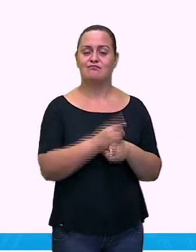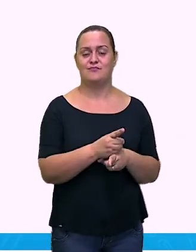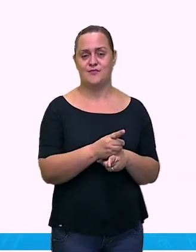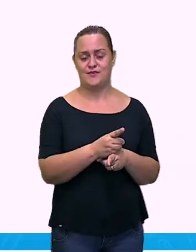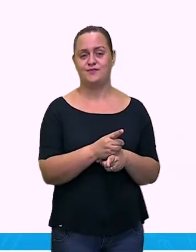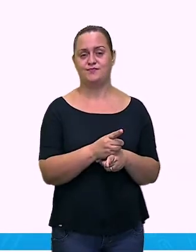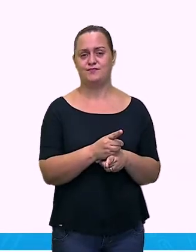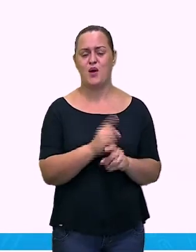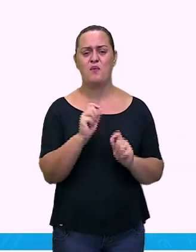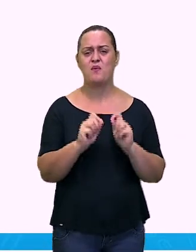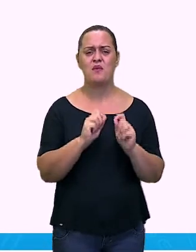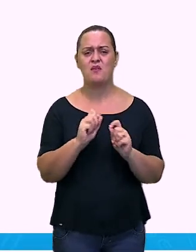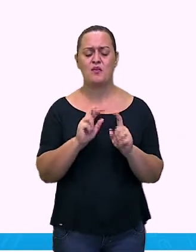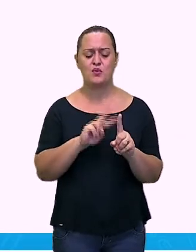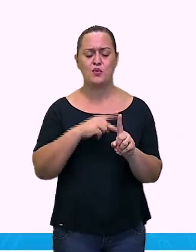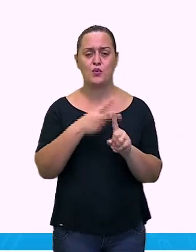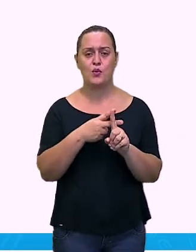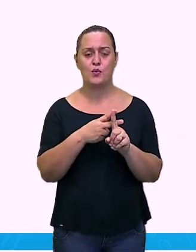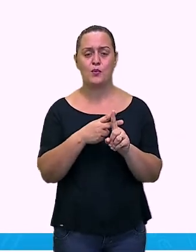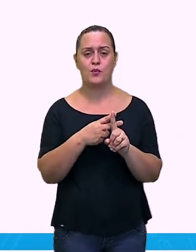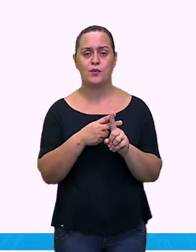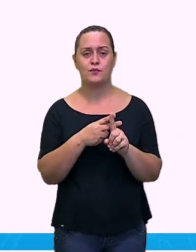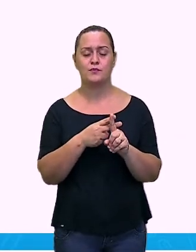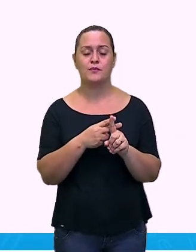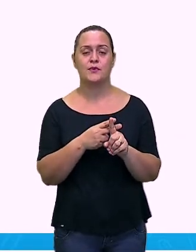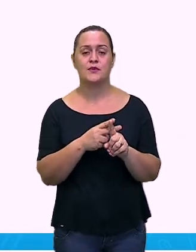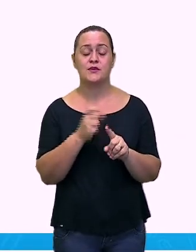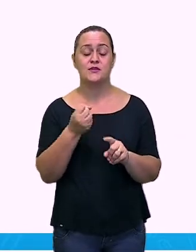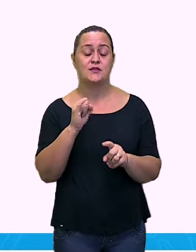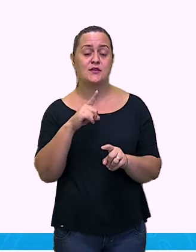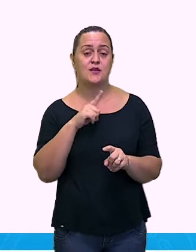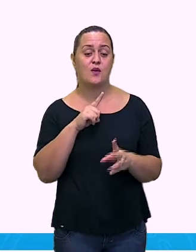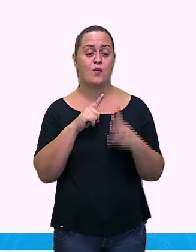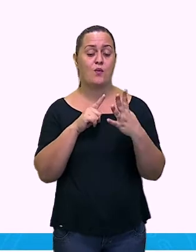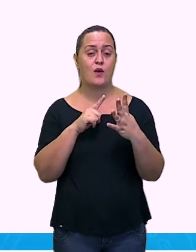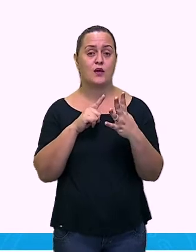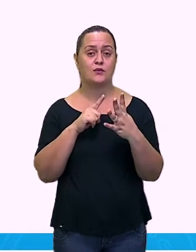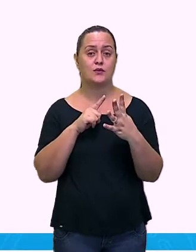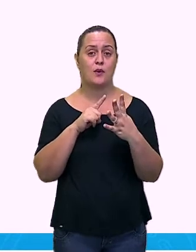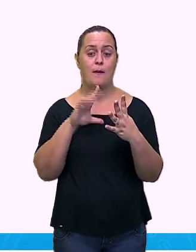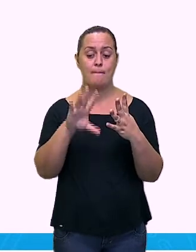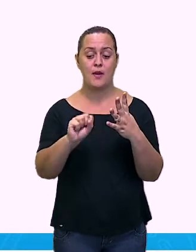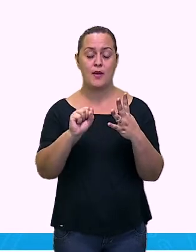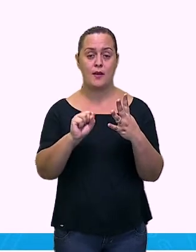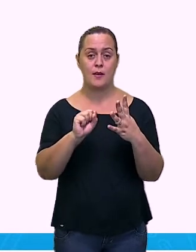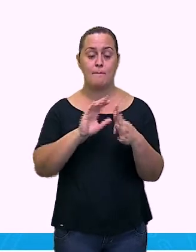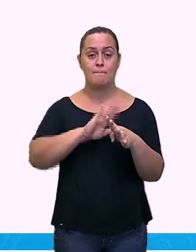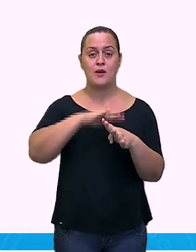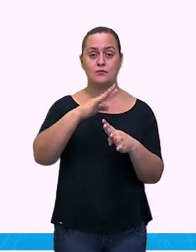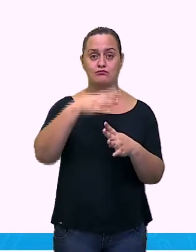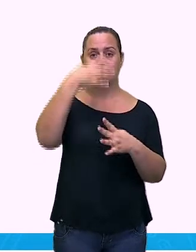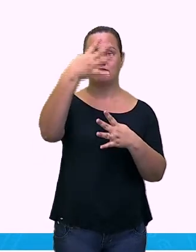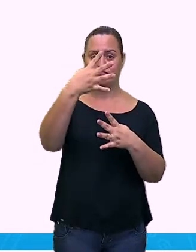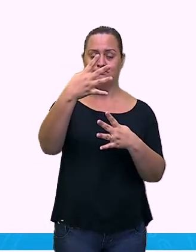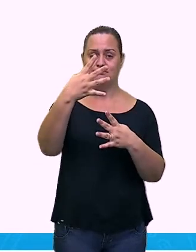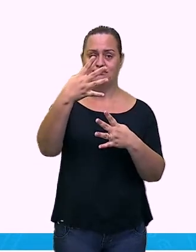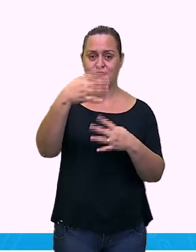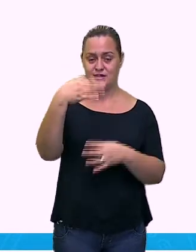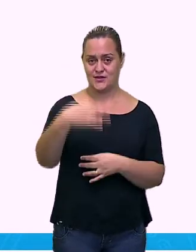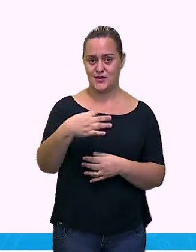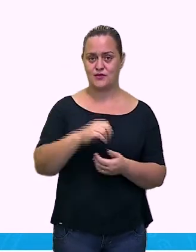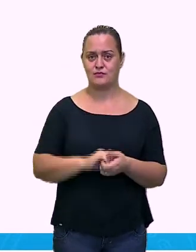é eu dobrar 1 número se eu tenho quatro eu tenho mais quatro então em